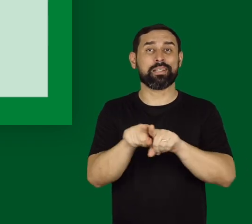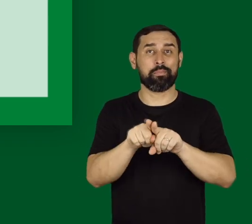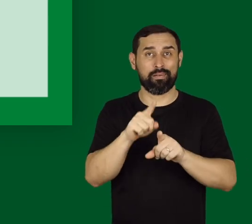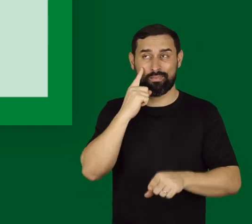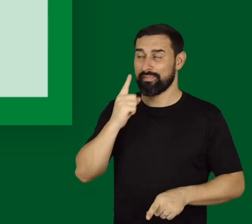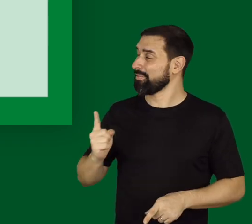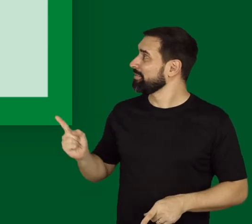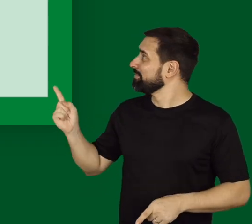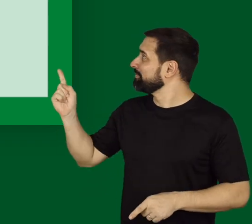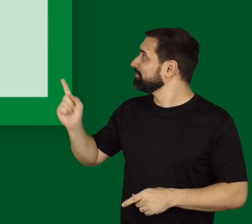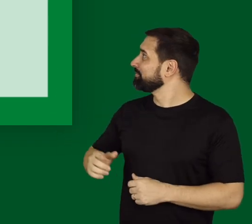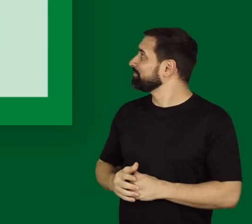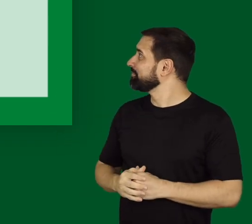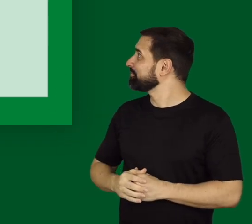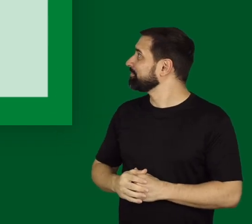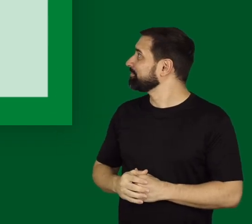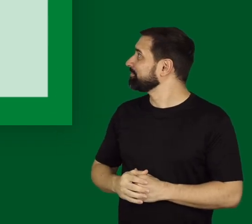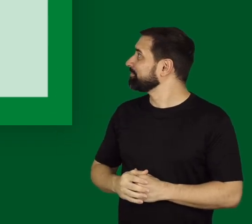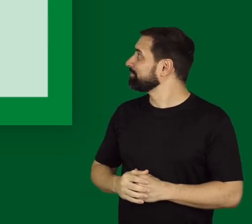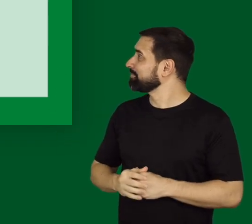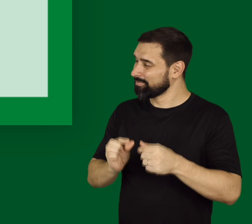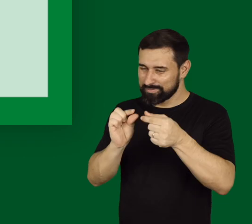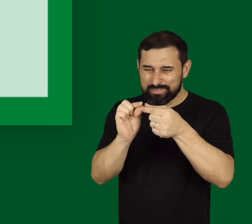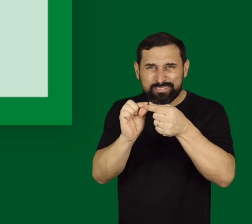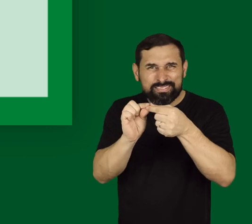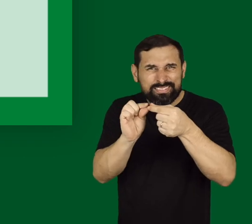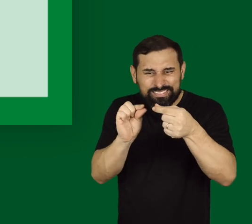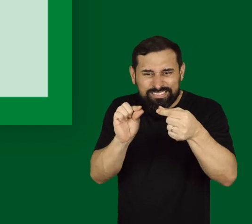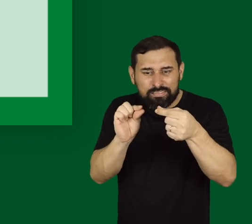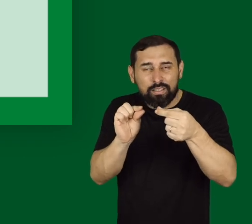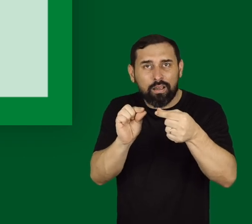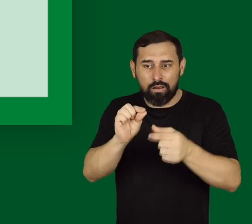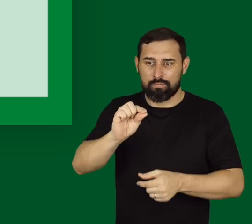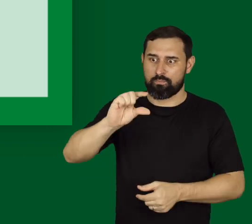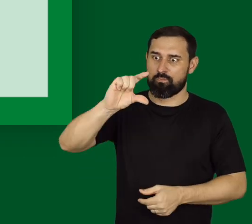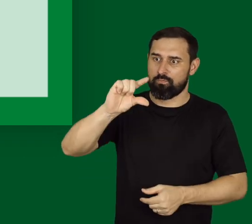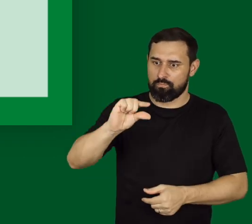ser usados. E aqui é o